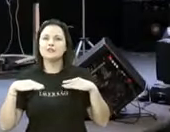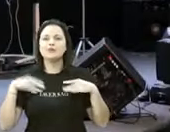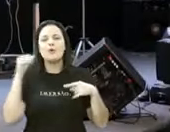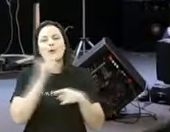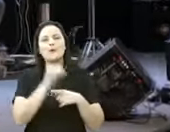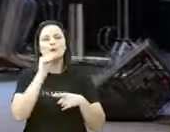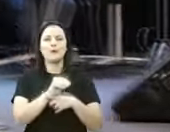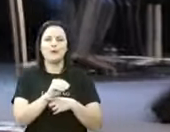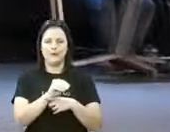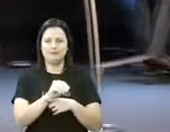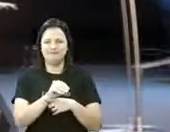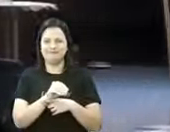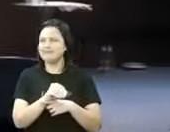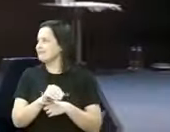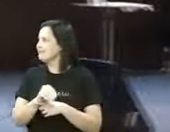Olha o anjo caminhando com a